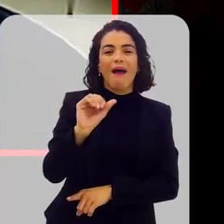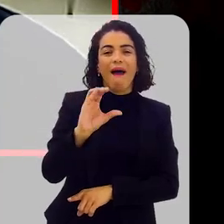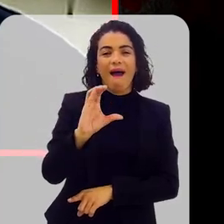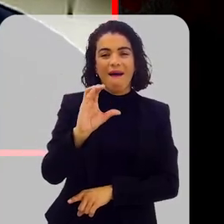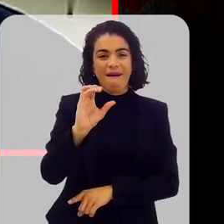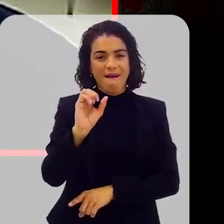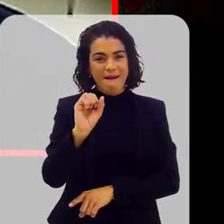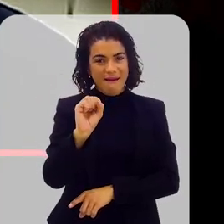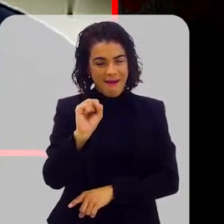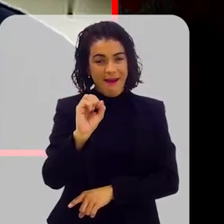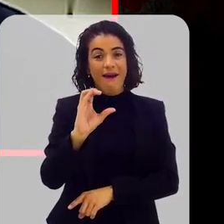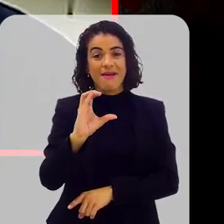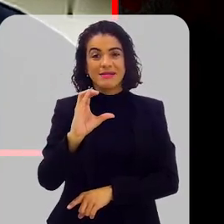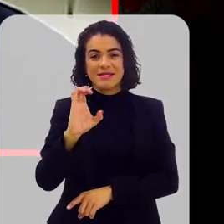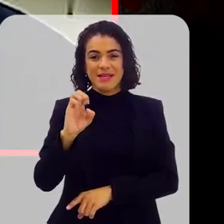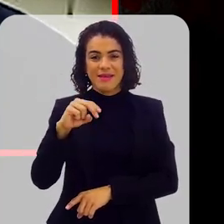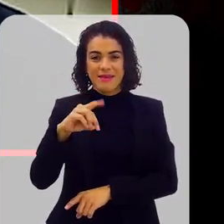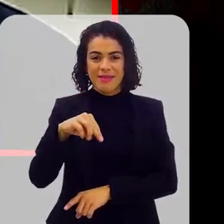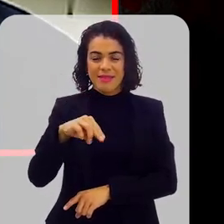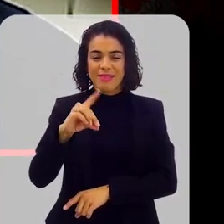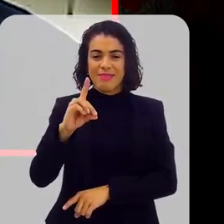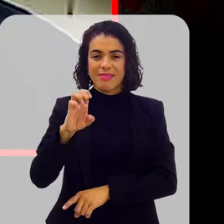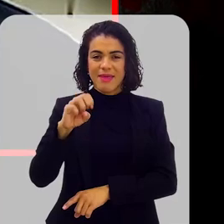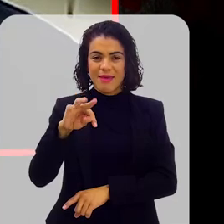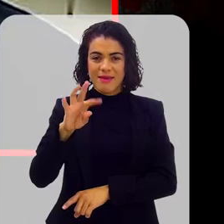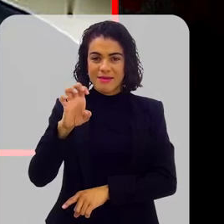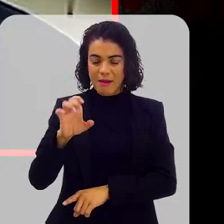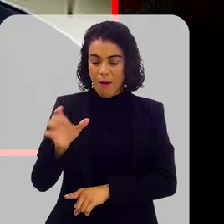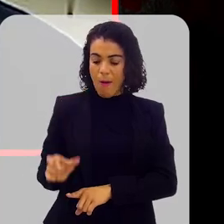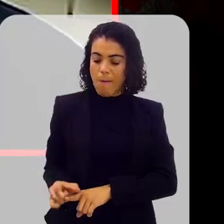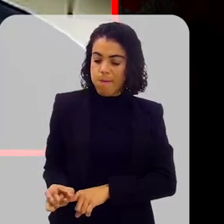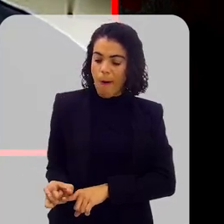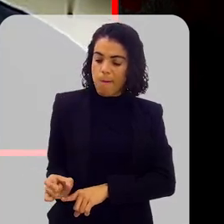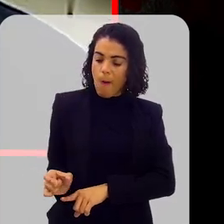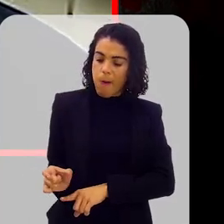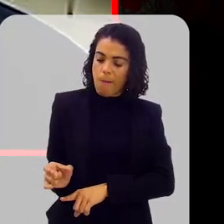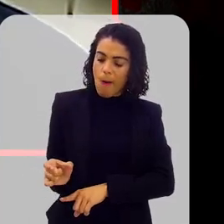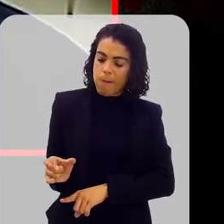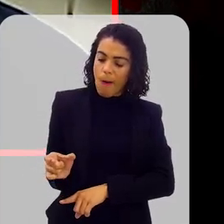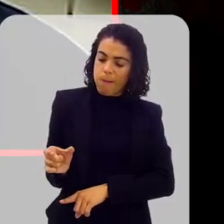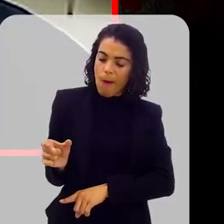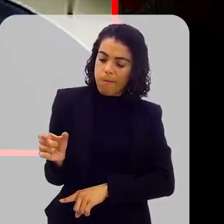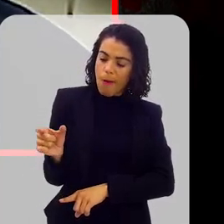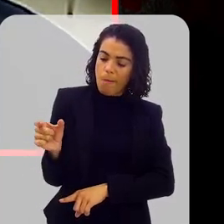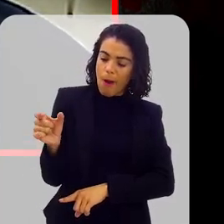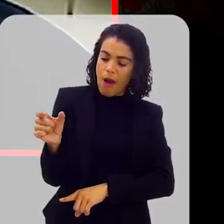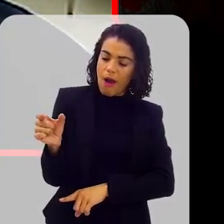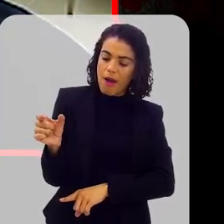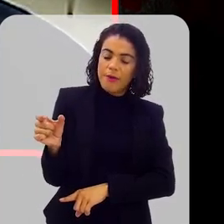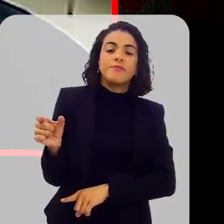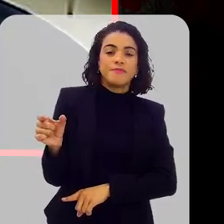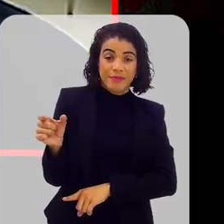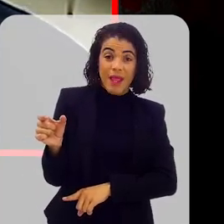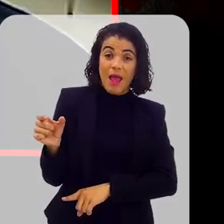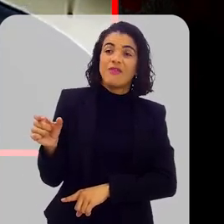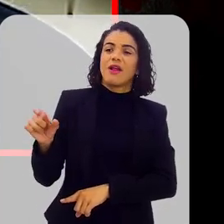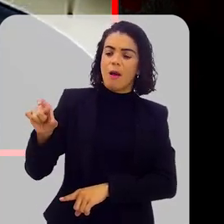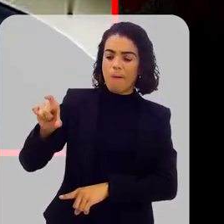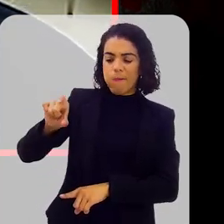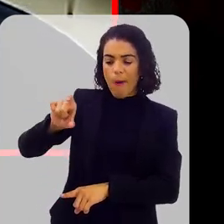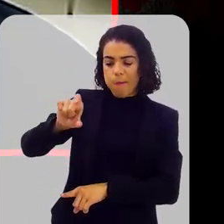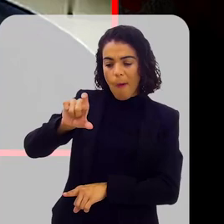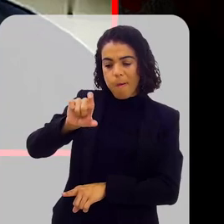a gente chama de cólon ascendente, porque ele está subindo da parte inferior direita da barriga para a parte superior